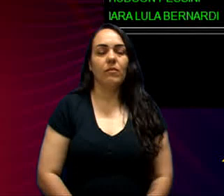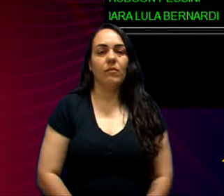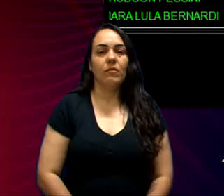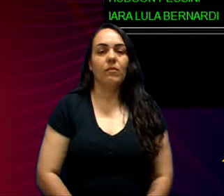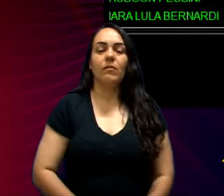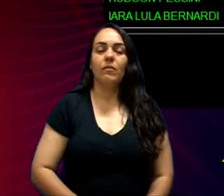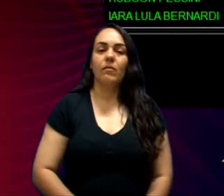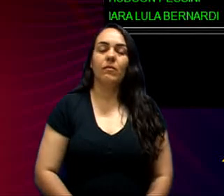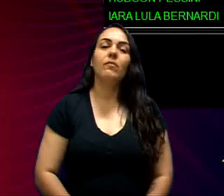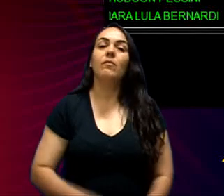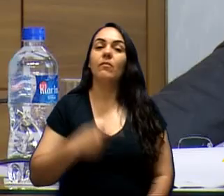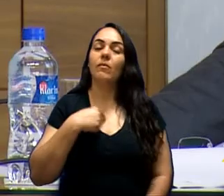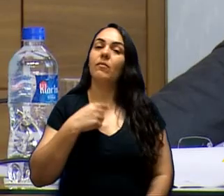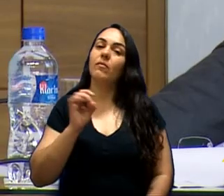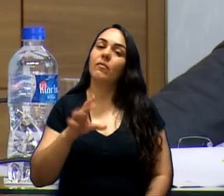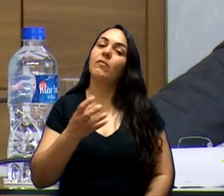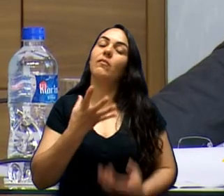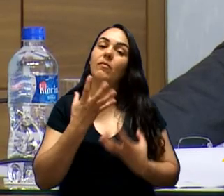Eu só quero